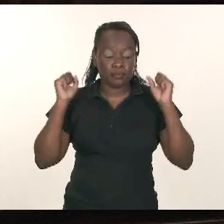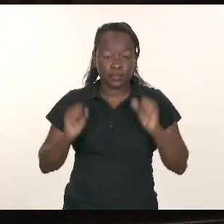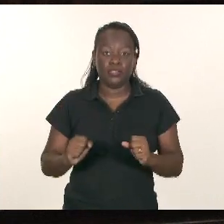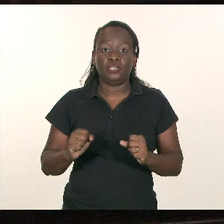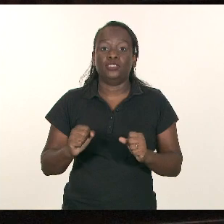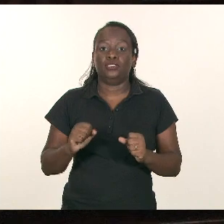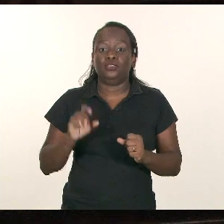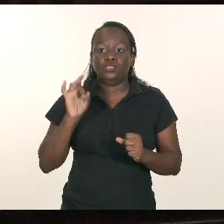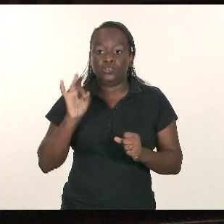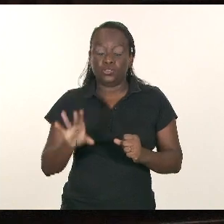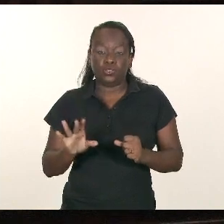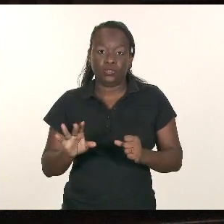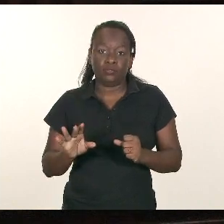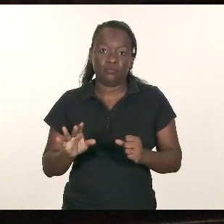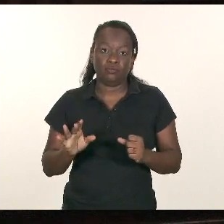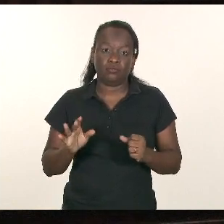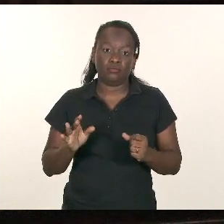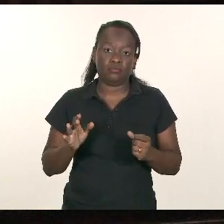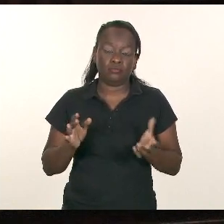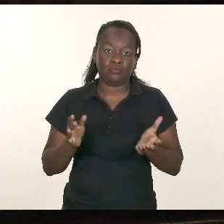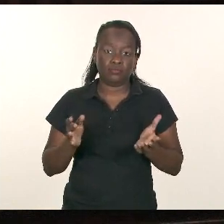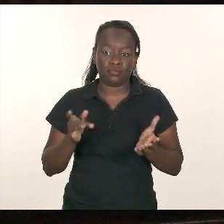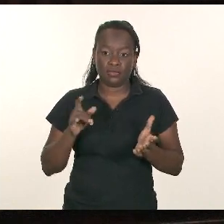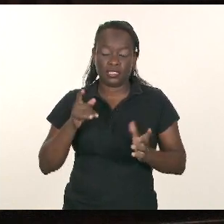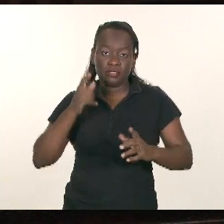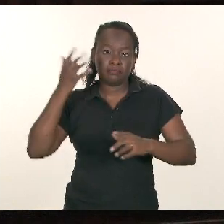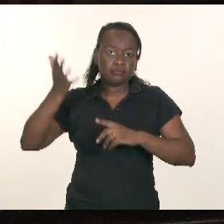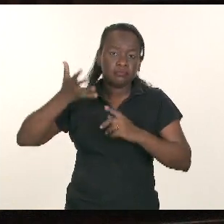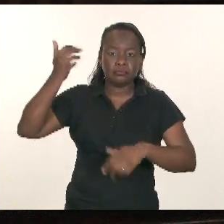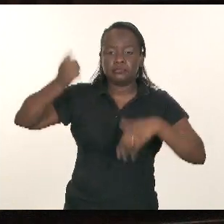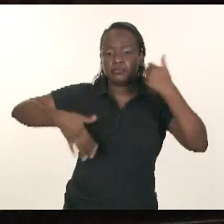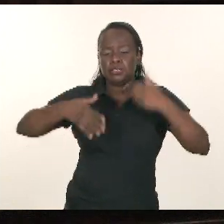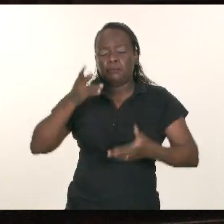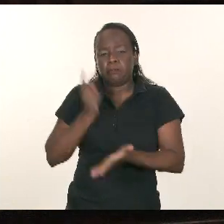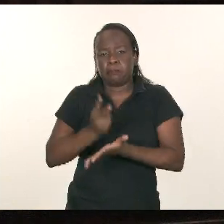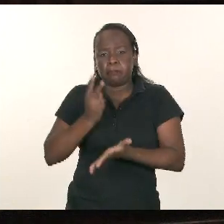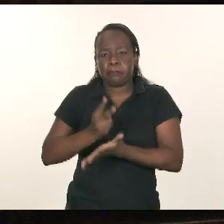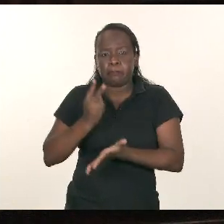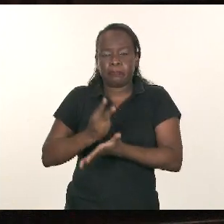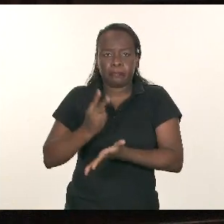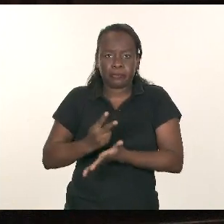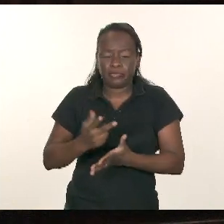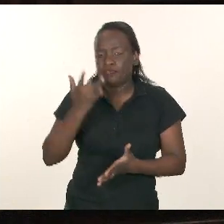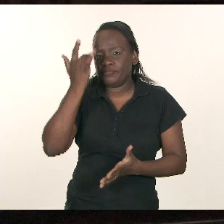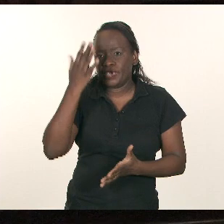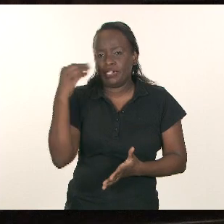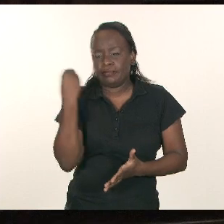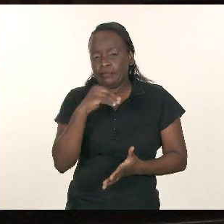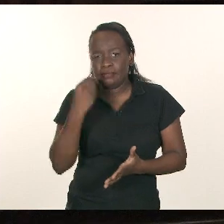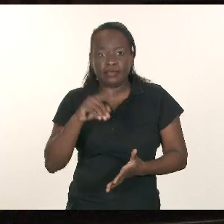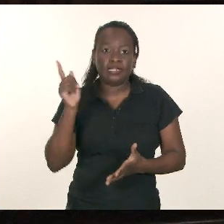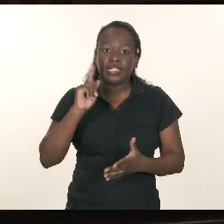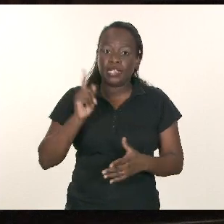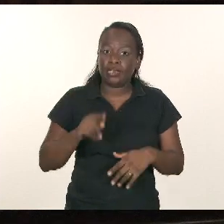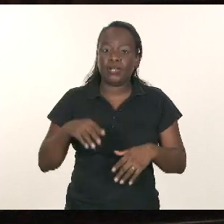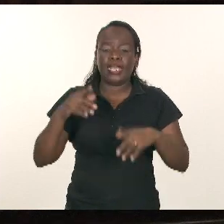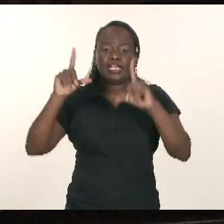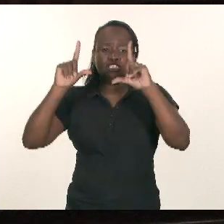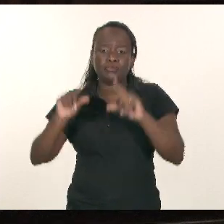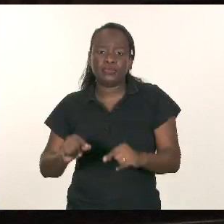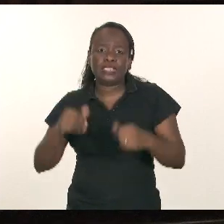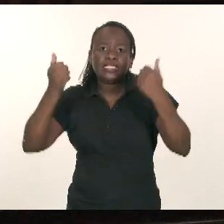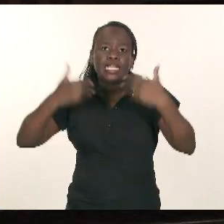não apenas esse discurso conservador fácil, não apenas em reduzir